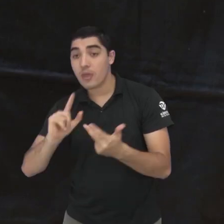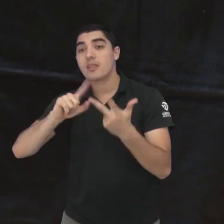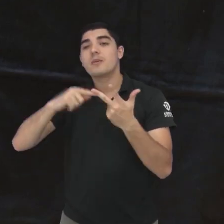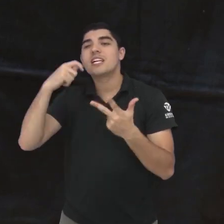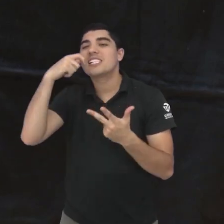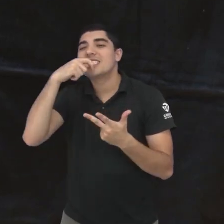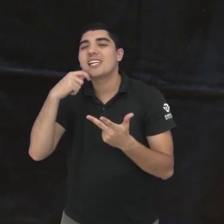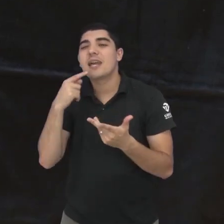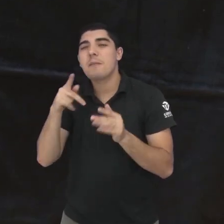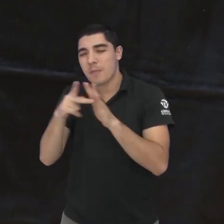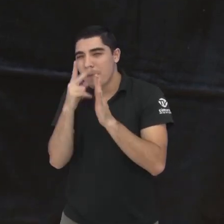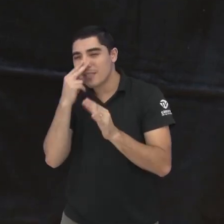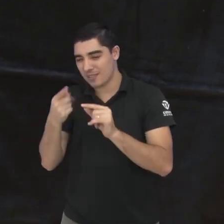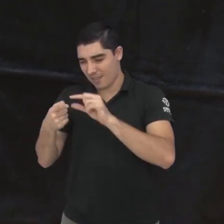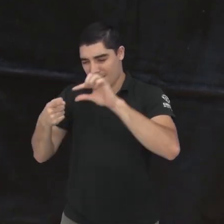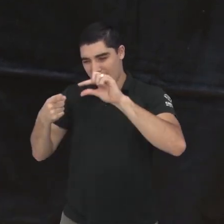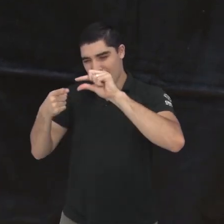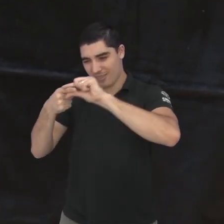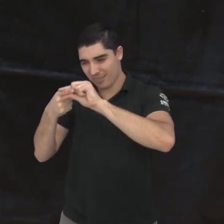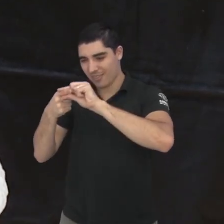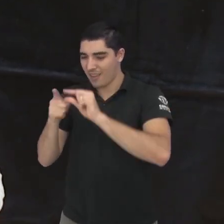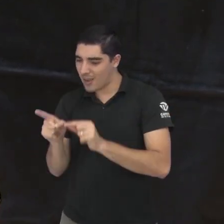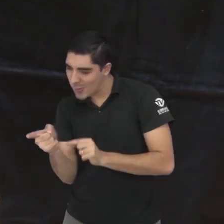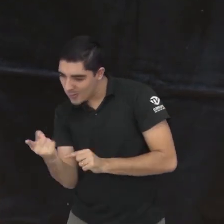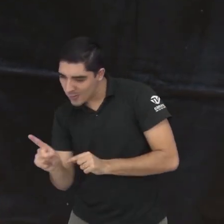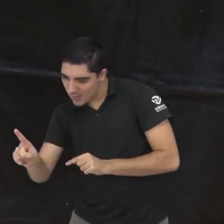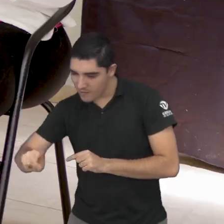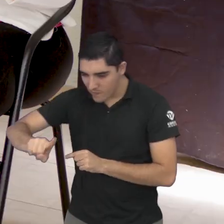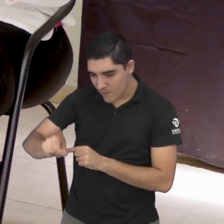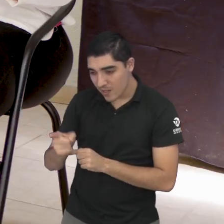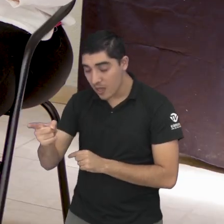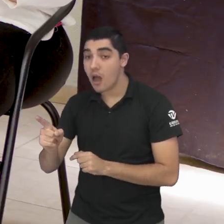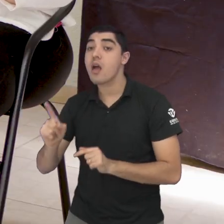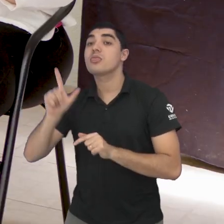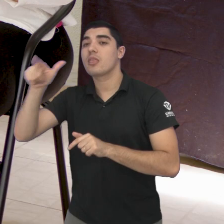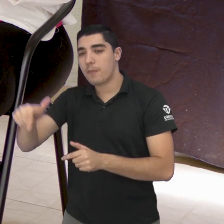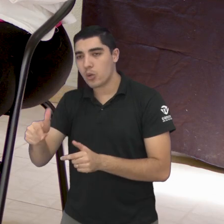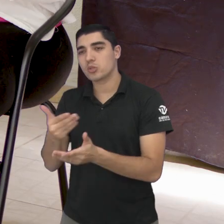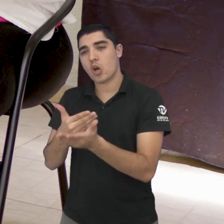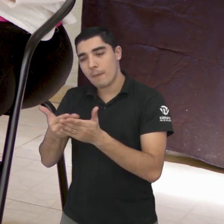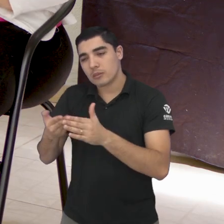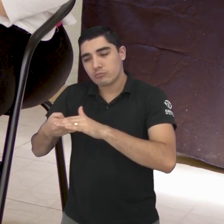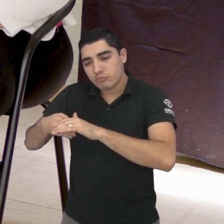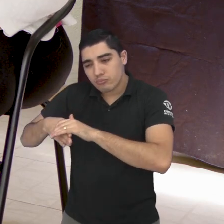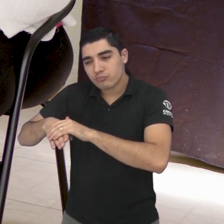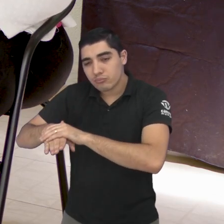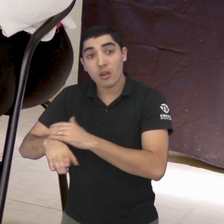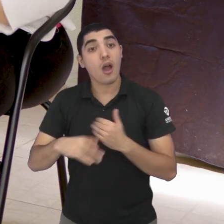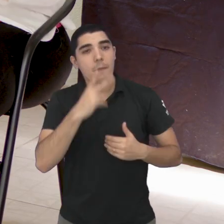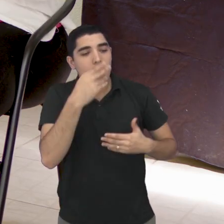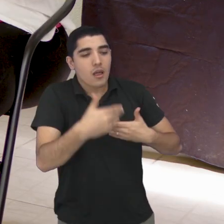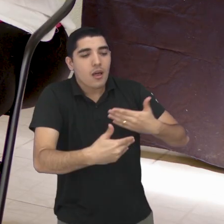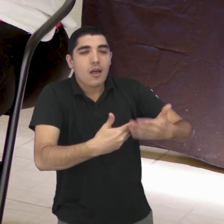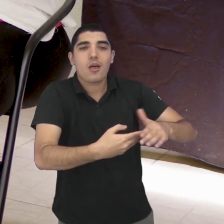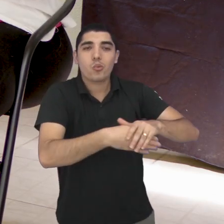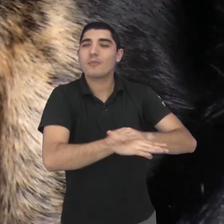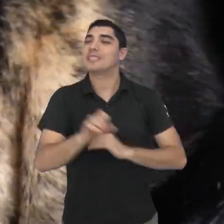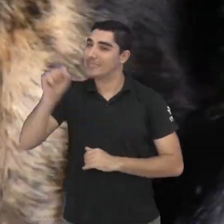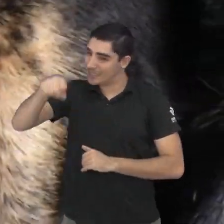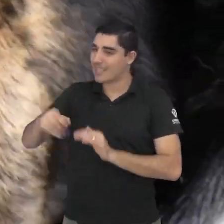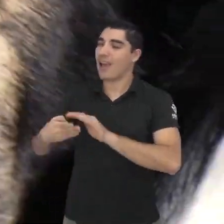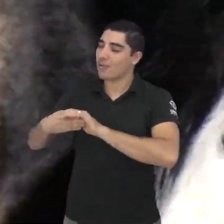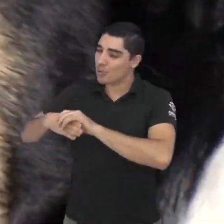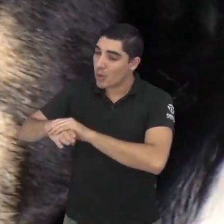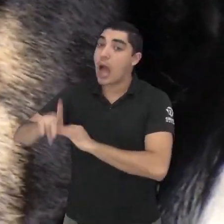no dedo também, para ele ir criando o hábito, associações positivas. Foi aprimorando. Isso. Aí depois a gente entrou